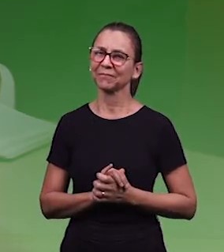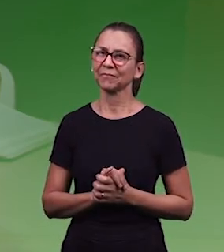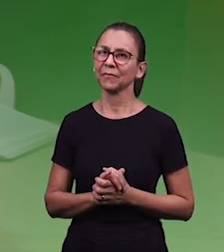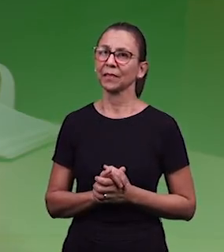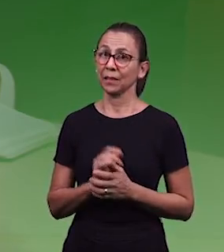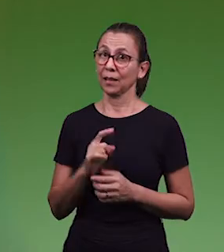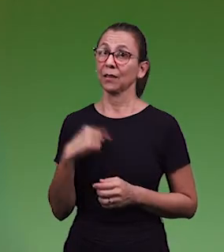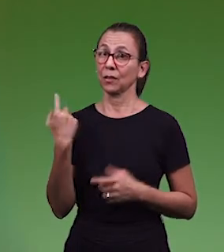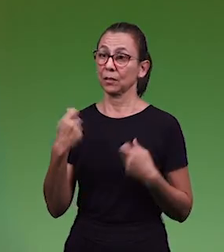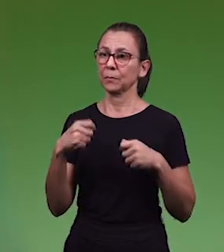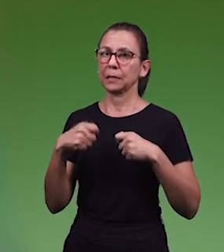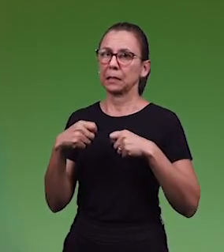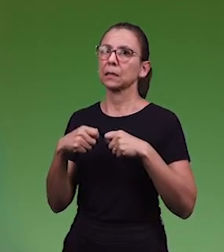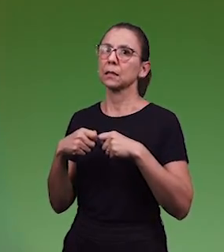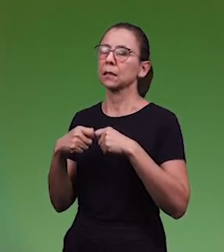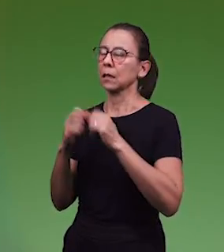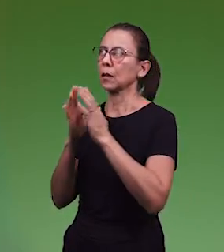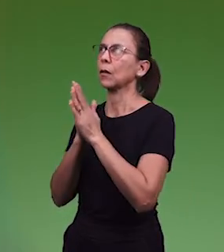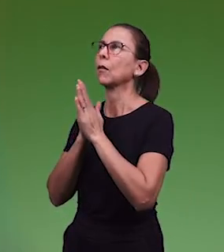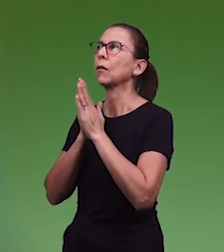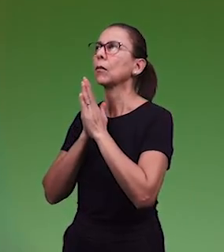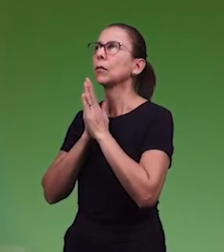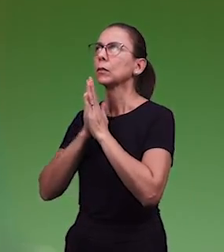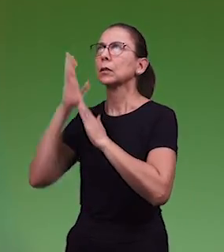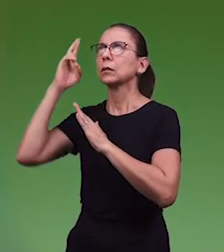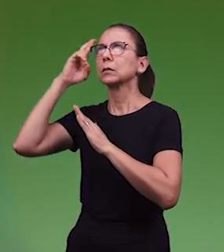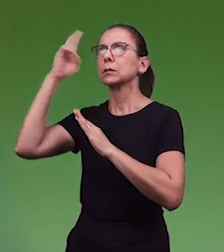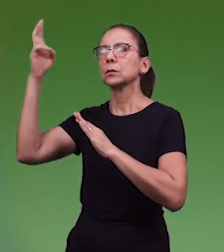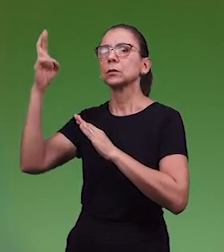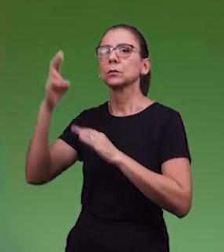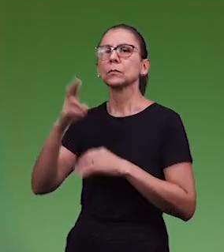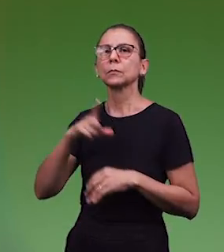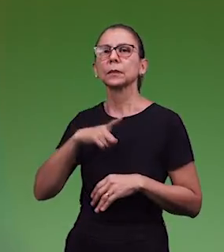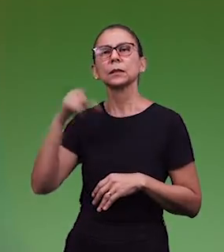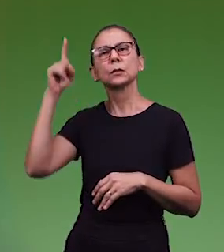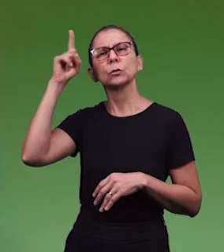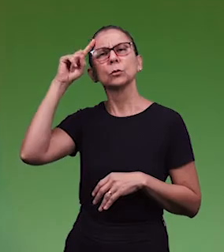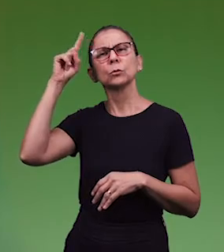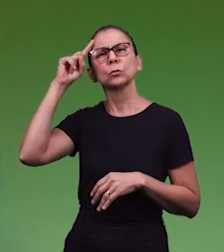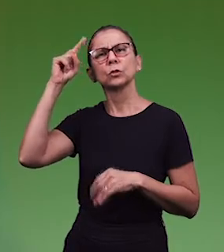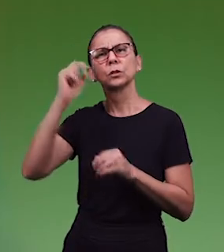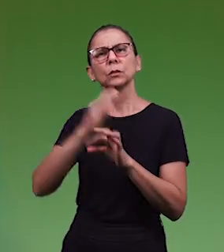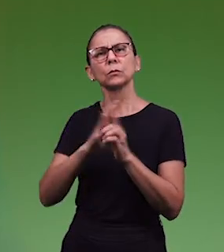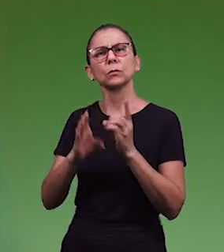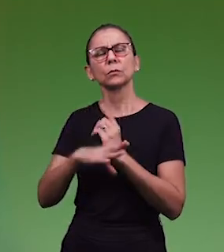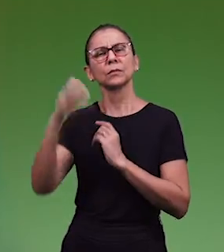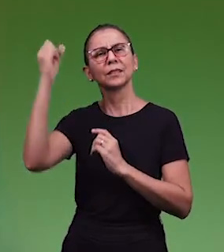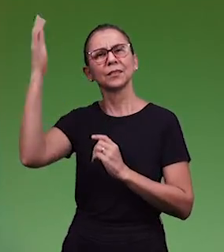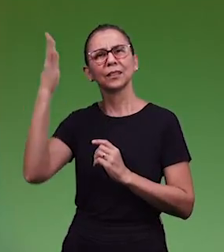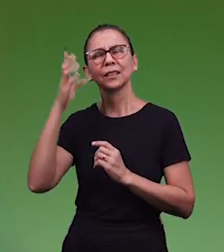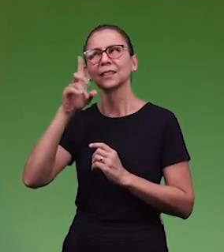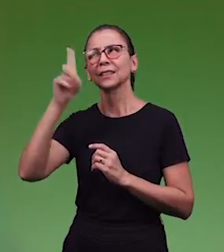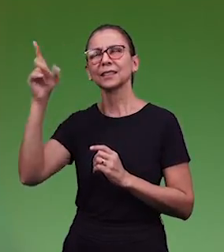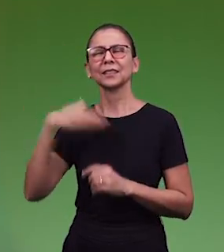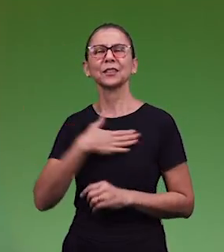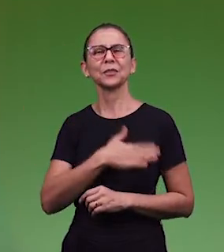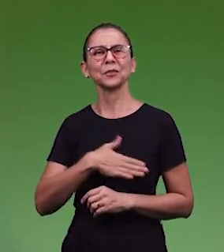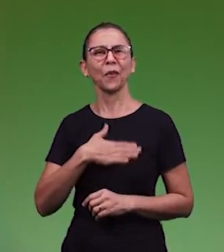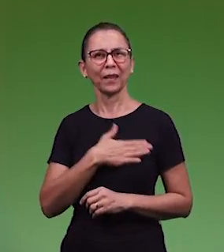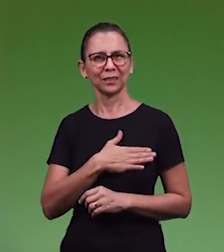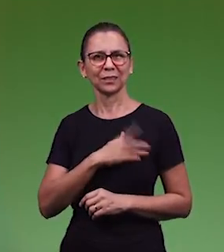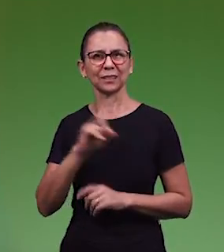buscar a face do Senhor para termos a cada dia um culto revelado que agrade ao Senhor. Amém. Né? E onde Deus vai